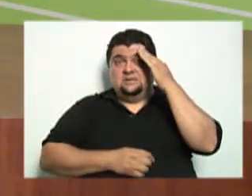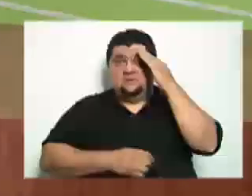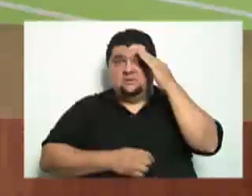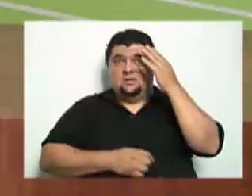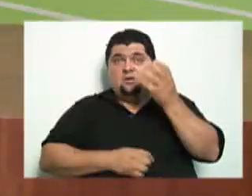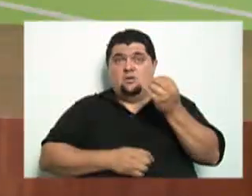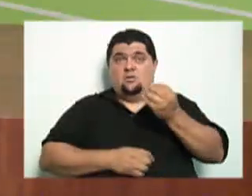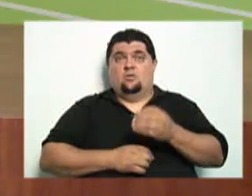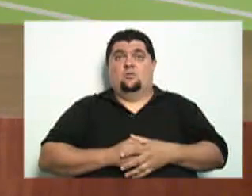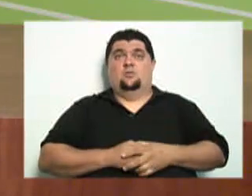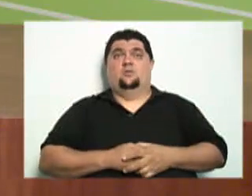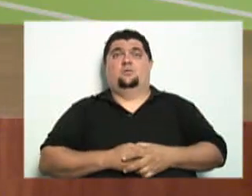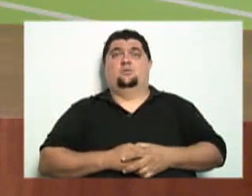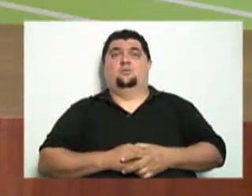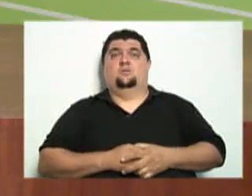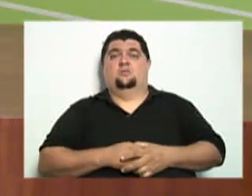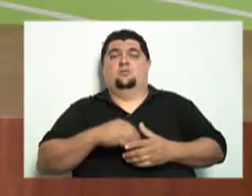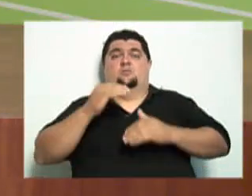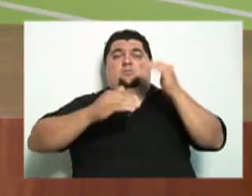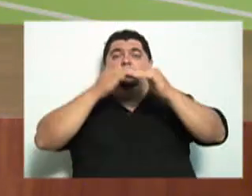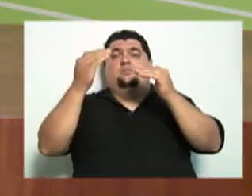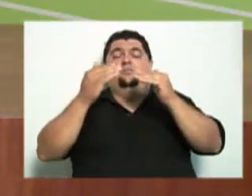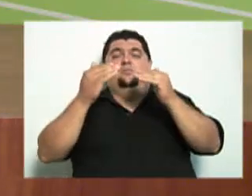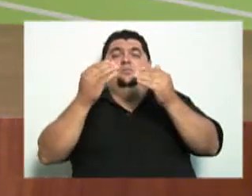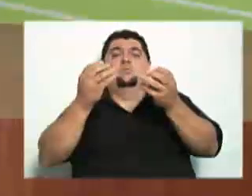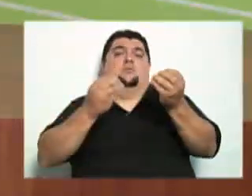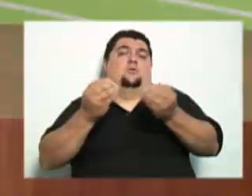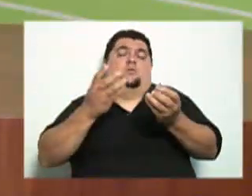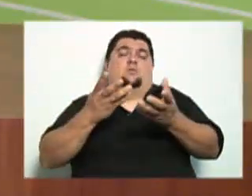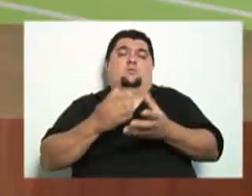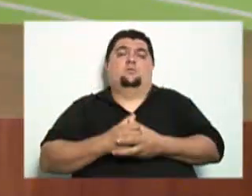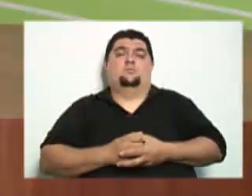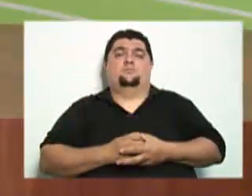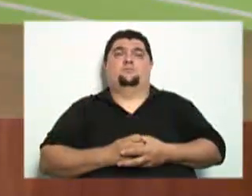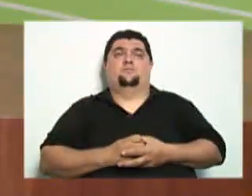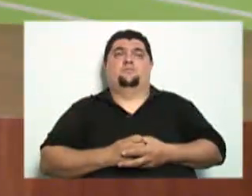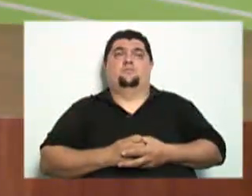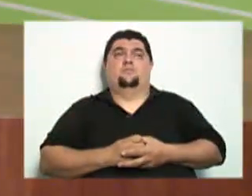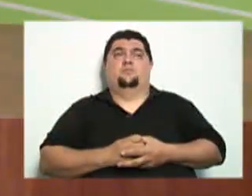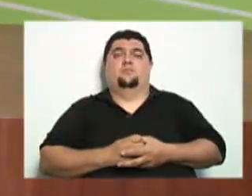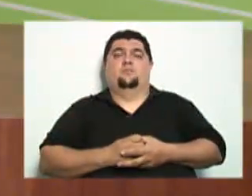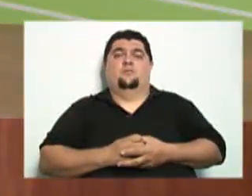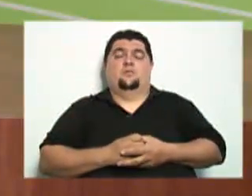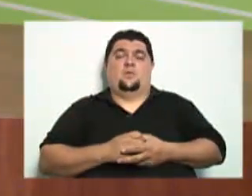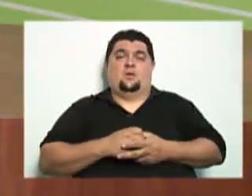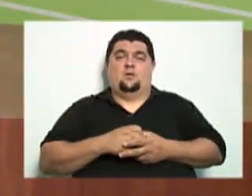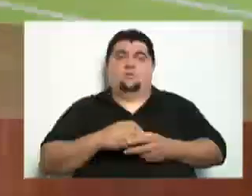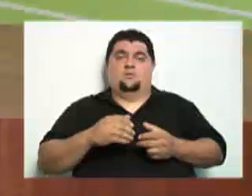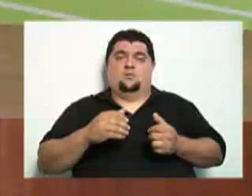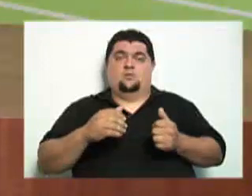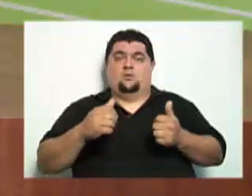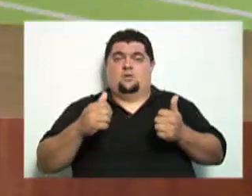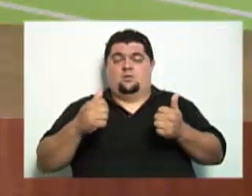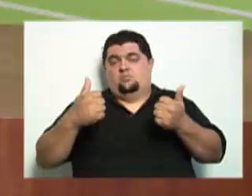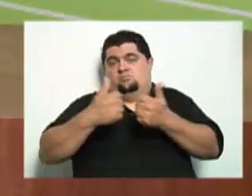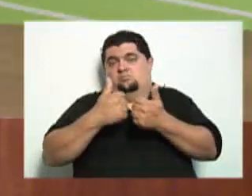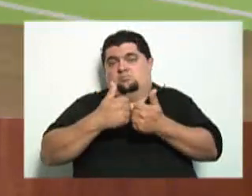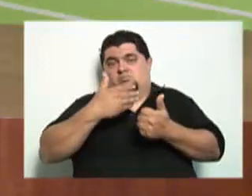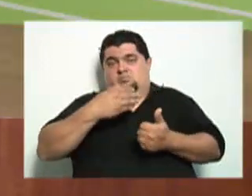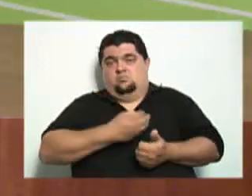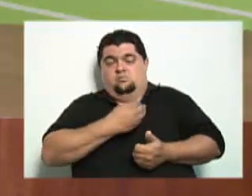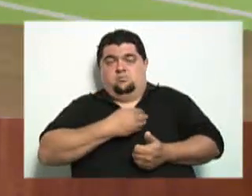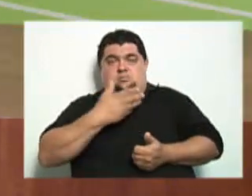refletirem sobre o crescimento econômico, o embate entre crescimento econômico e a qualidade de